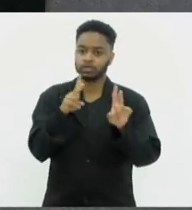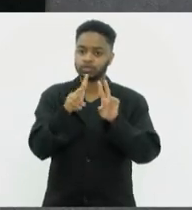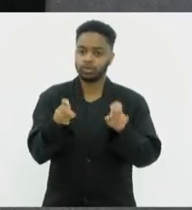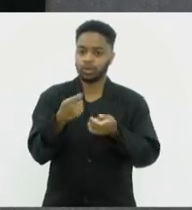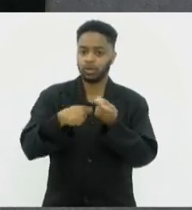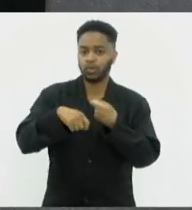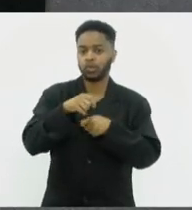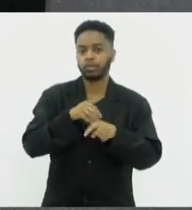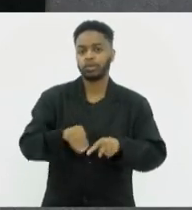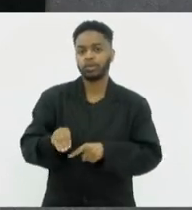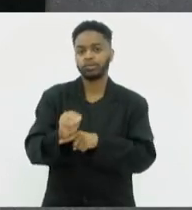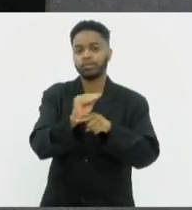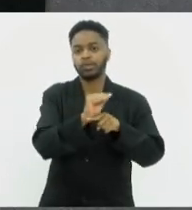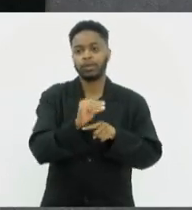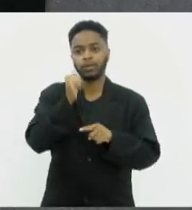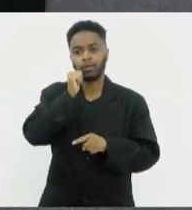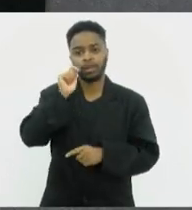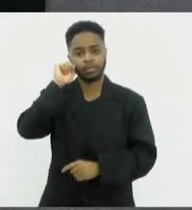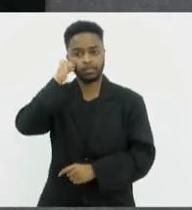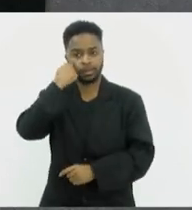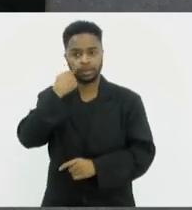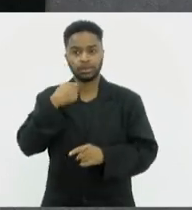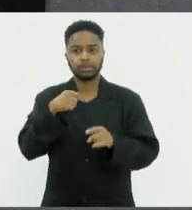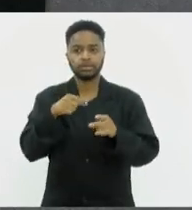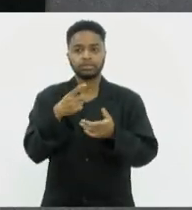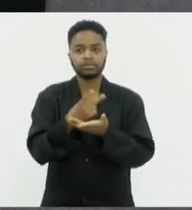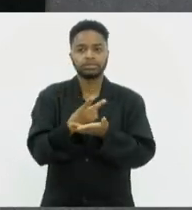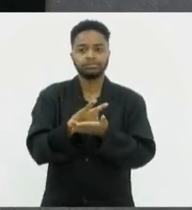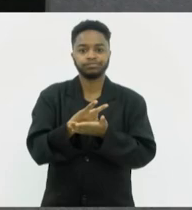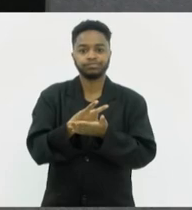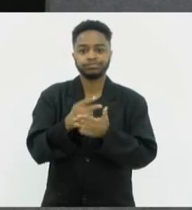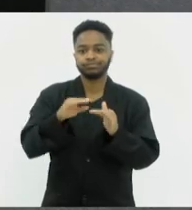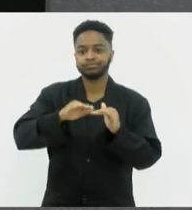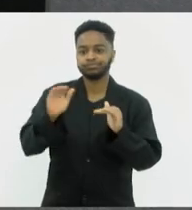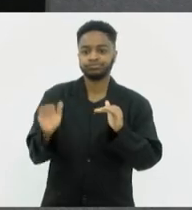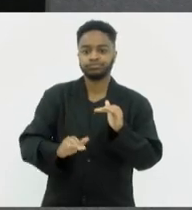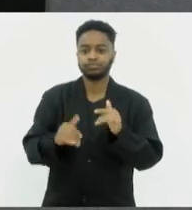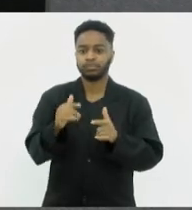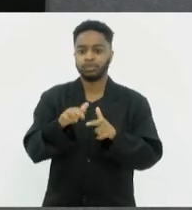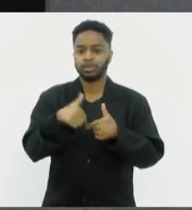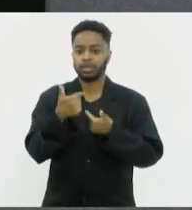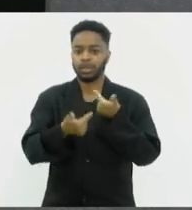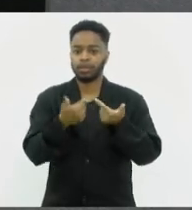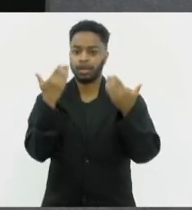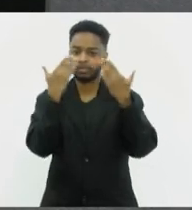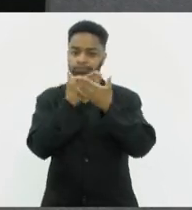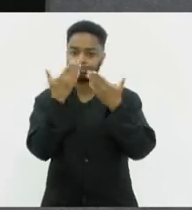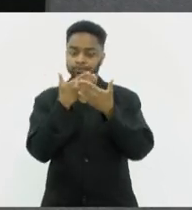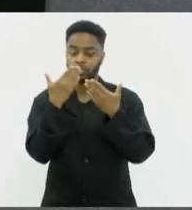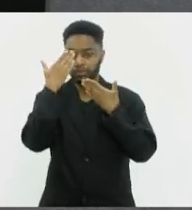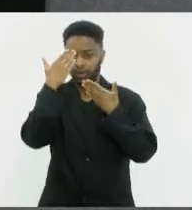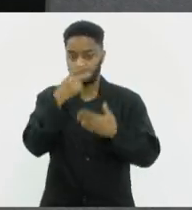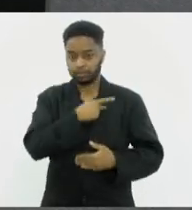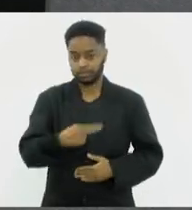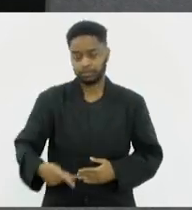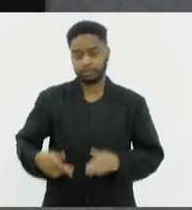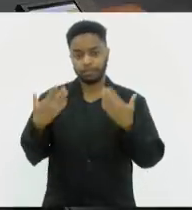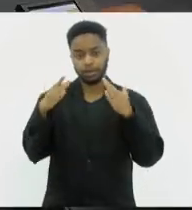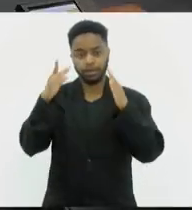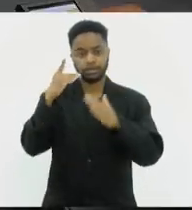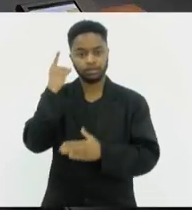cuidado dessas mulheres negras que são subjugadas no seu trabalho invisível. Muito obrigada, senhor presidente. Parabéns, Dani